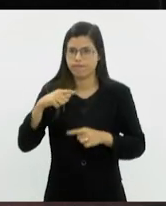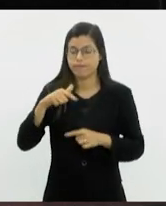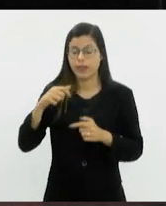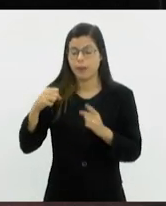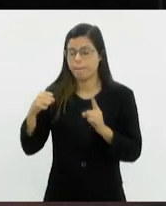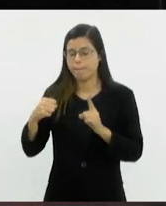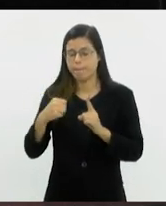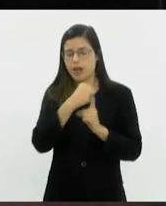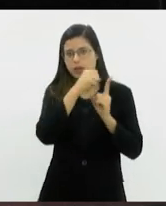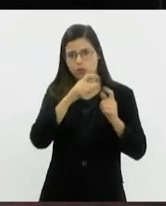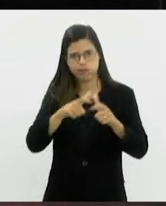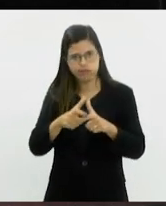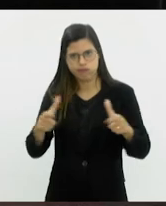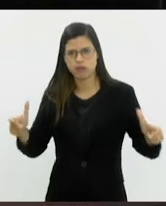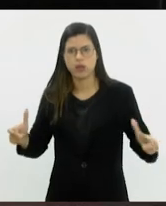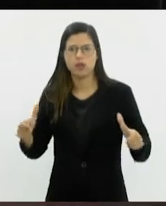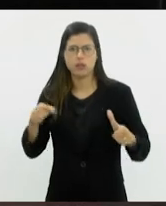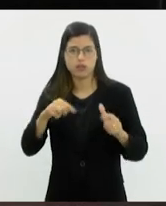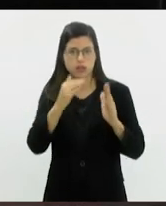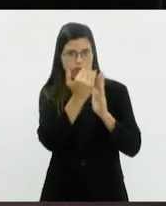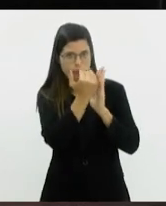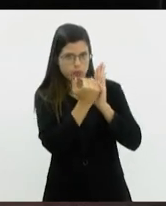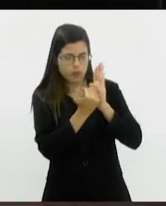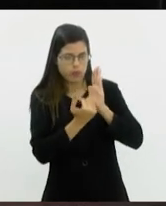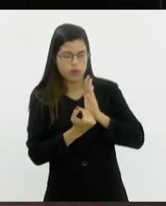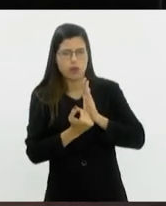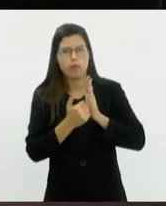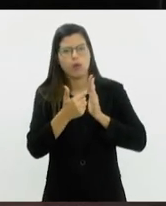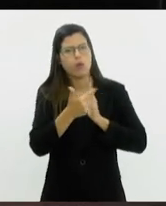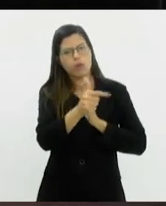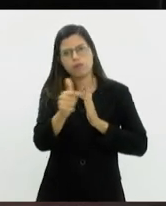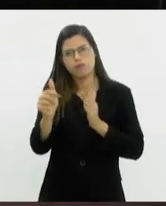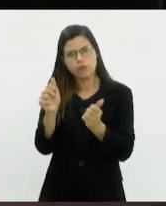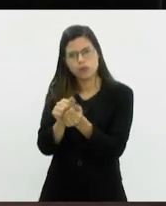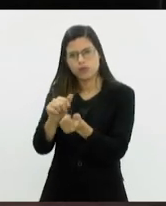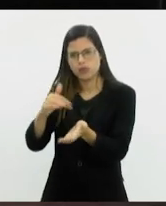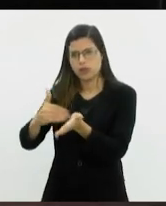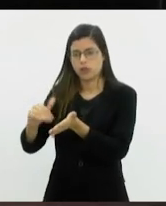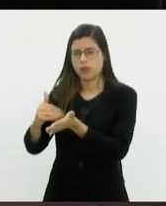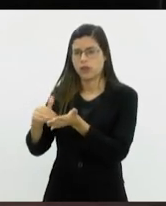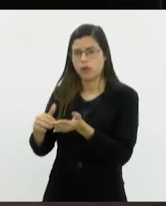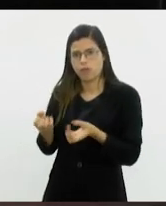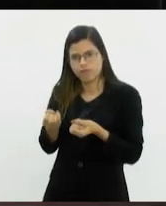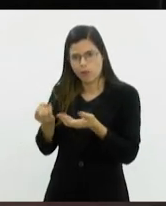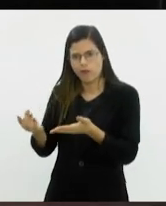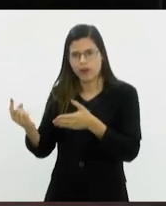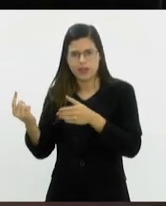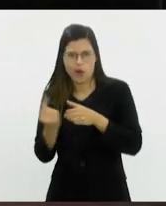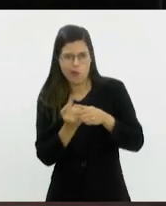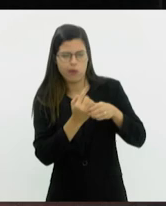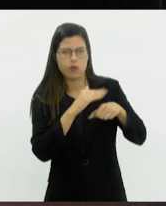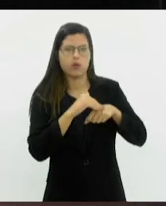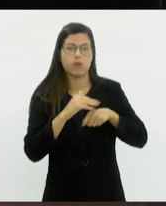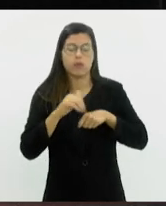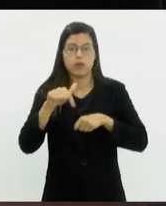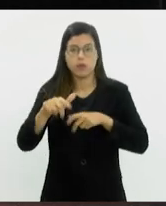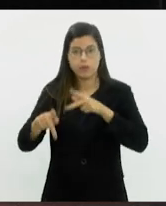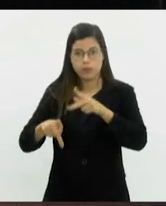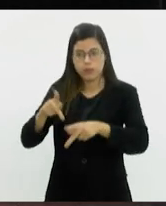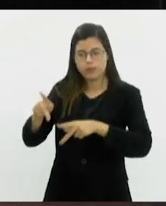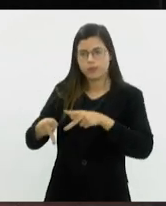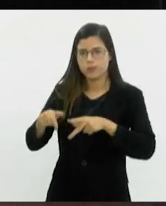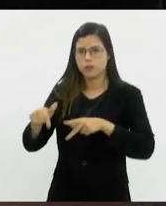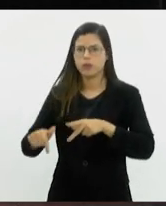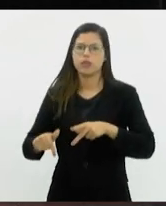através desse programa a gente pôde, junto com outras secretarias, oferecer todo esse acolhimento para a população, para o